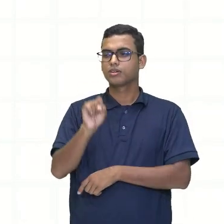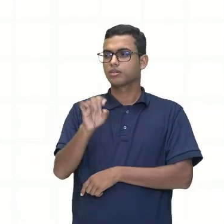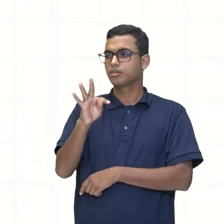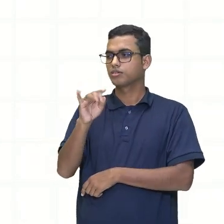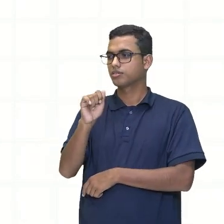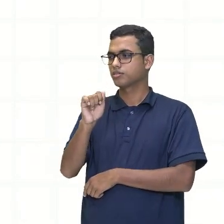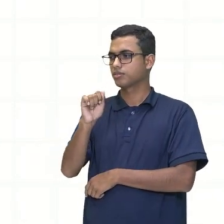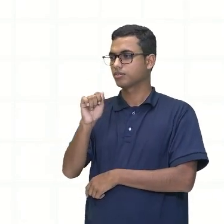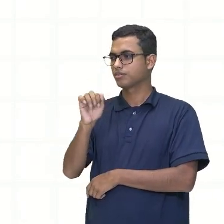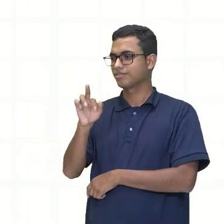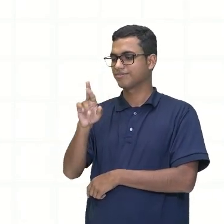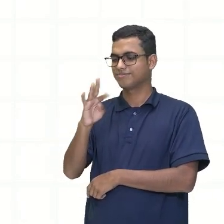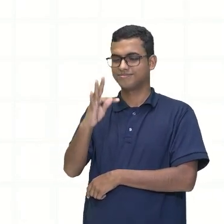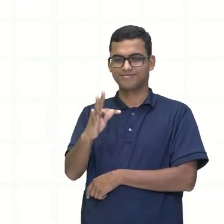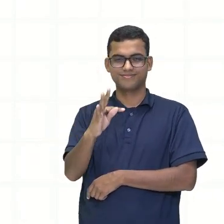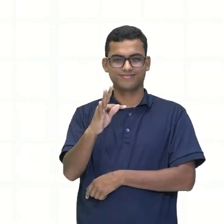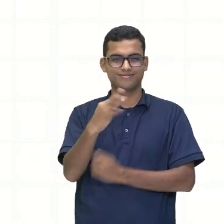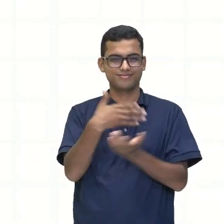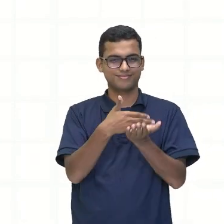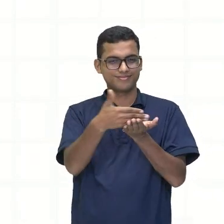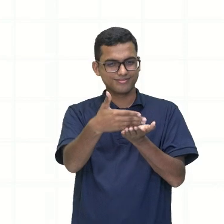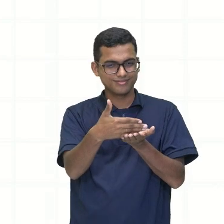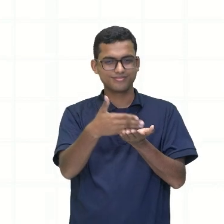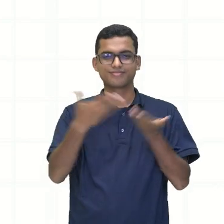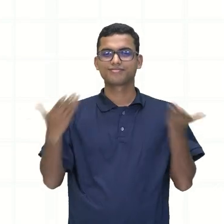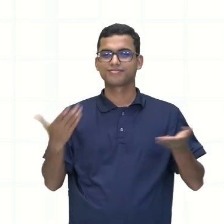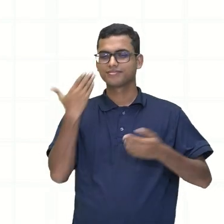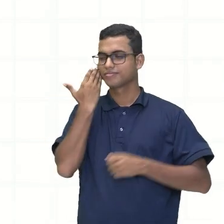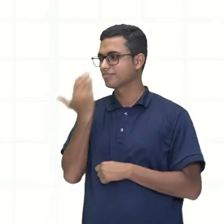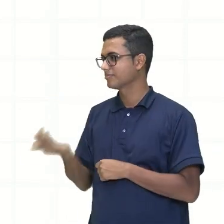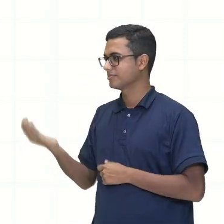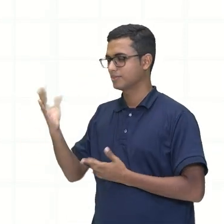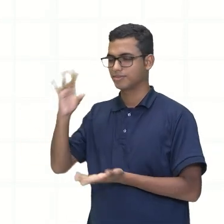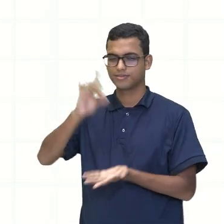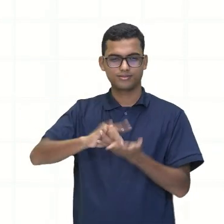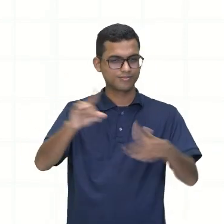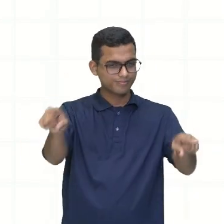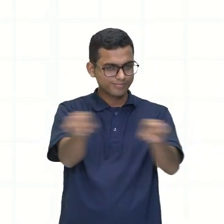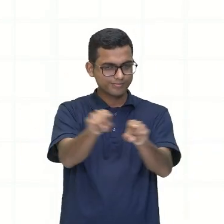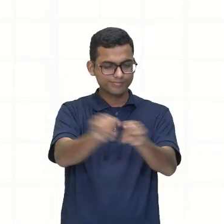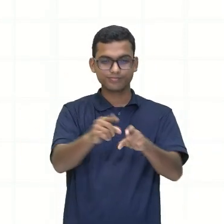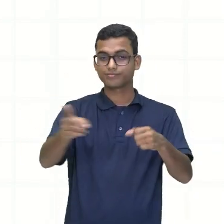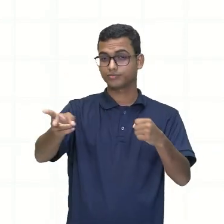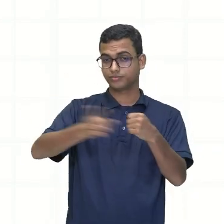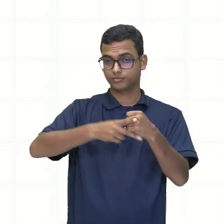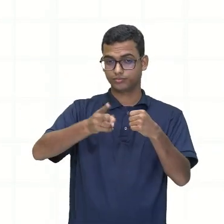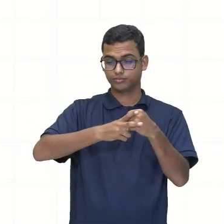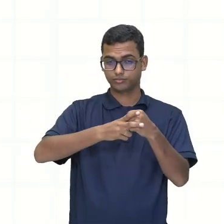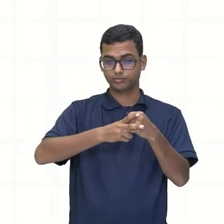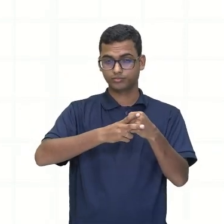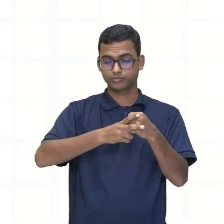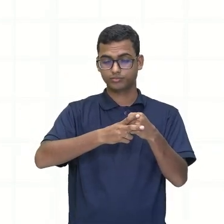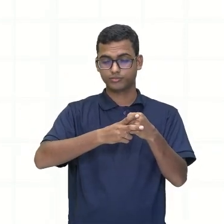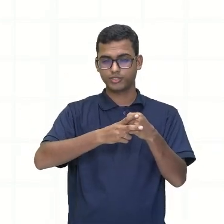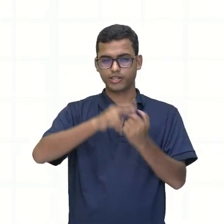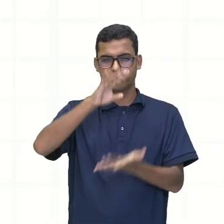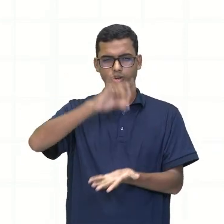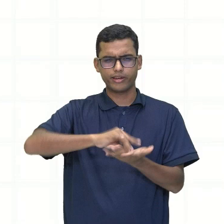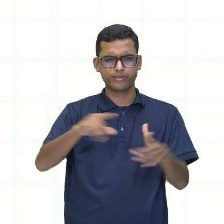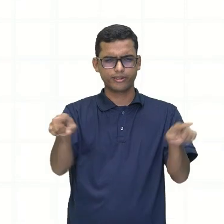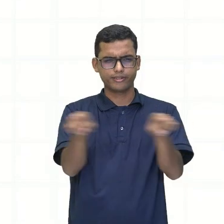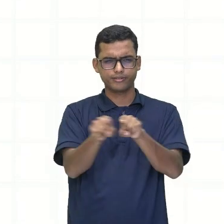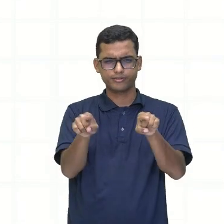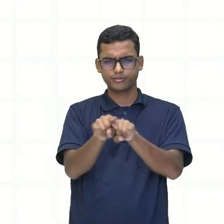Started. É de. Tem muito verbo regular, né? Que bom que tem muito verbo regular, que aí são mais fáceis de